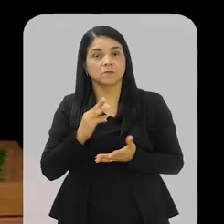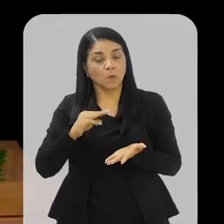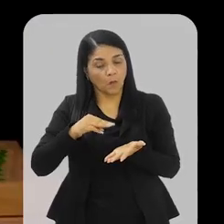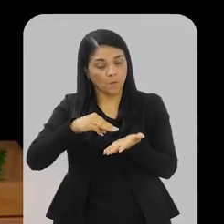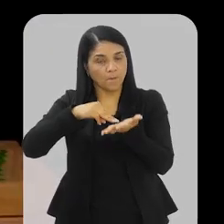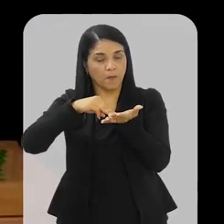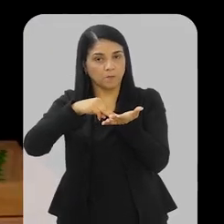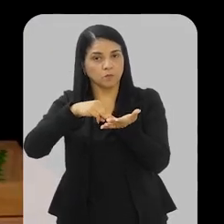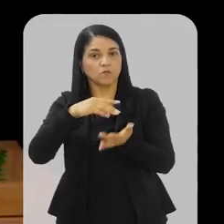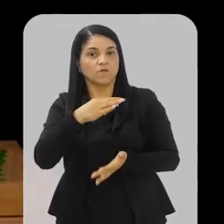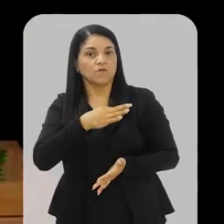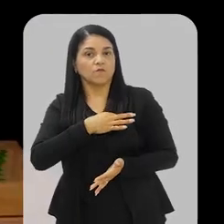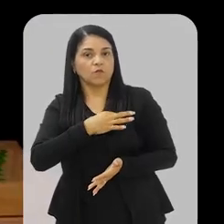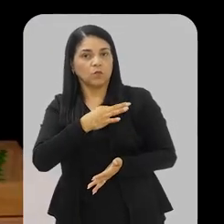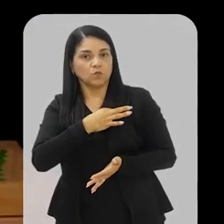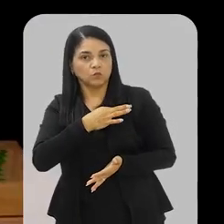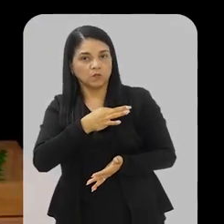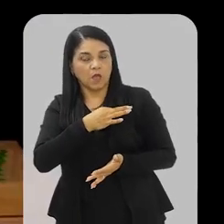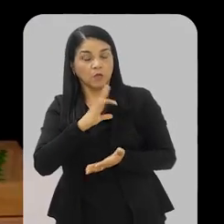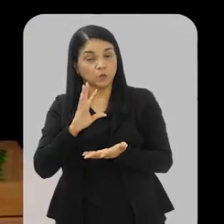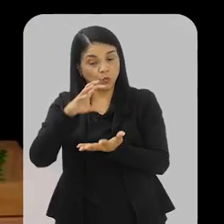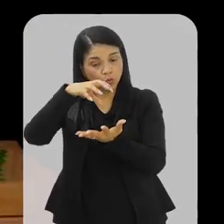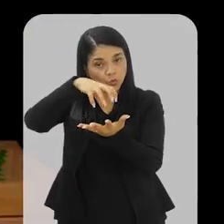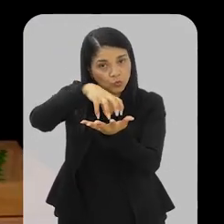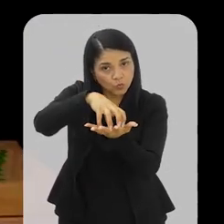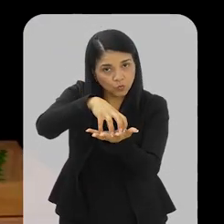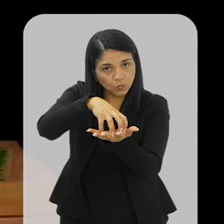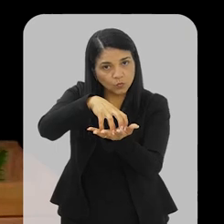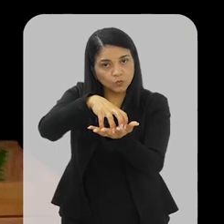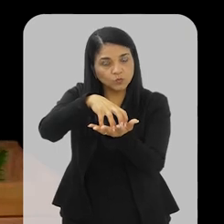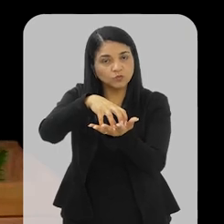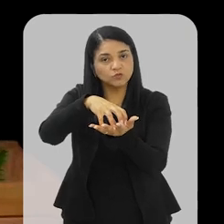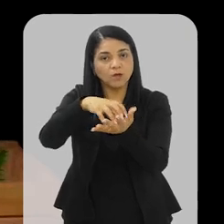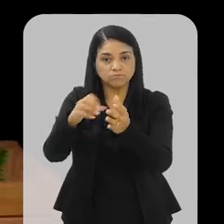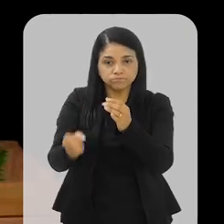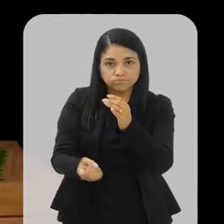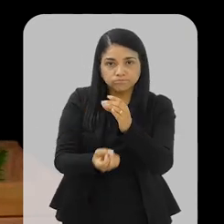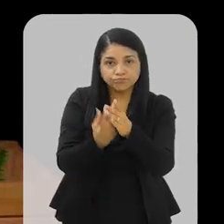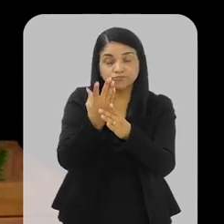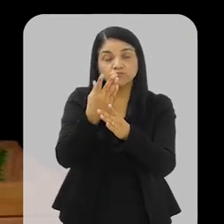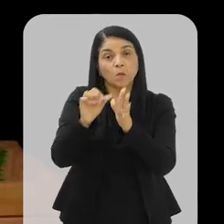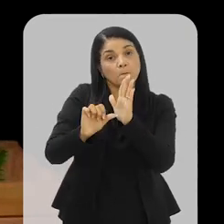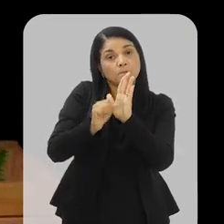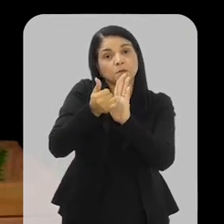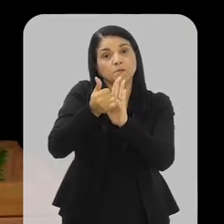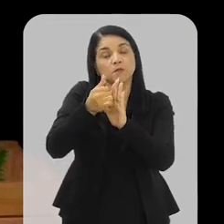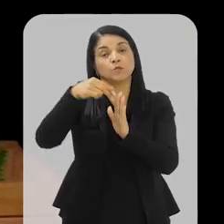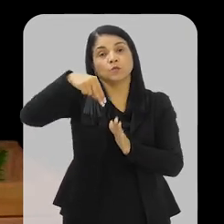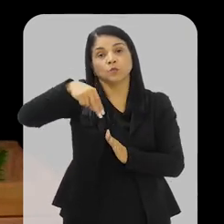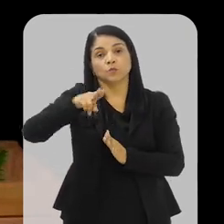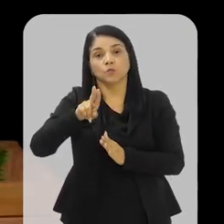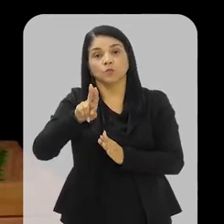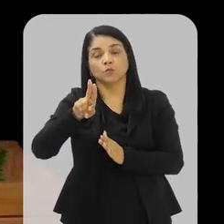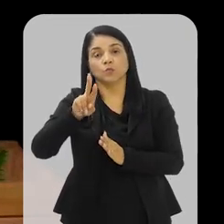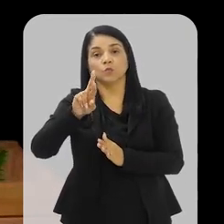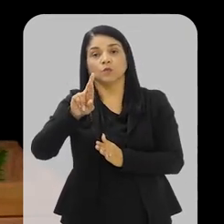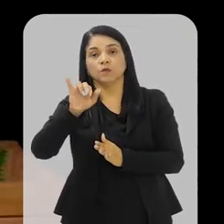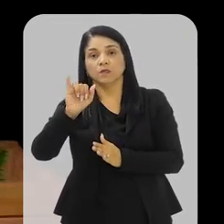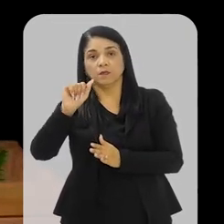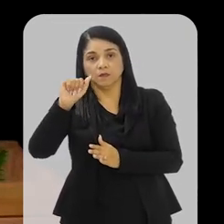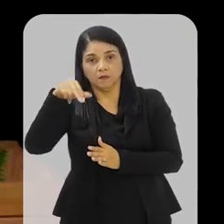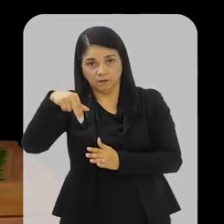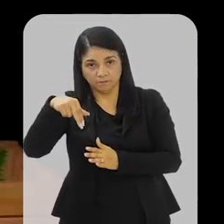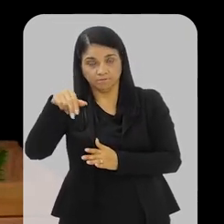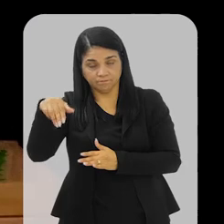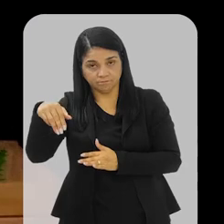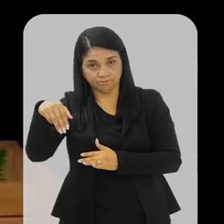um membro voluntário nesse núcleo que já tinha sido instalado no Estado do Amazonas o nurian e lá